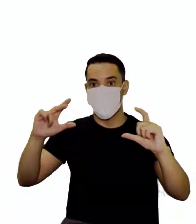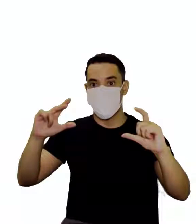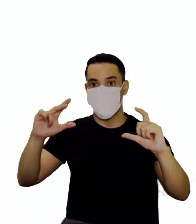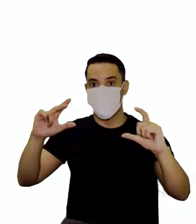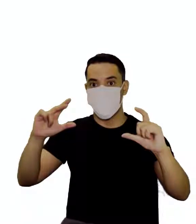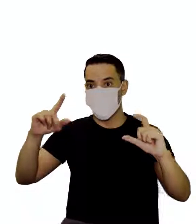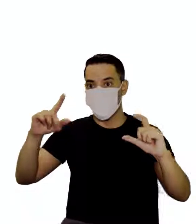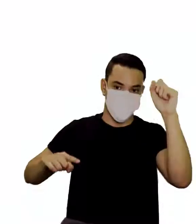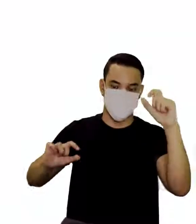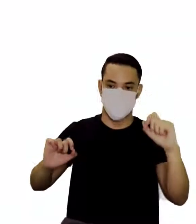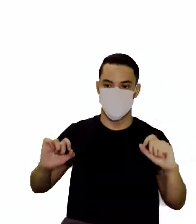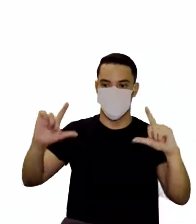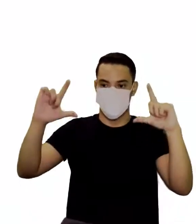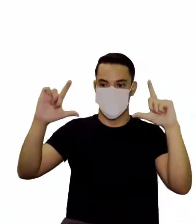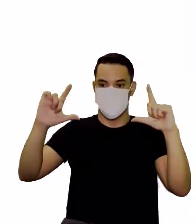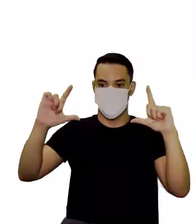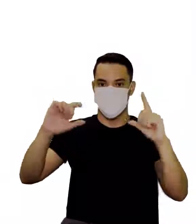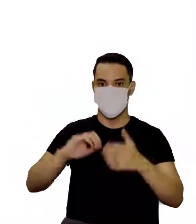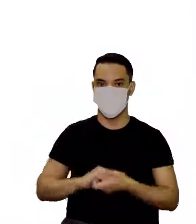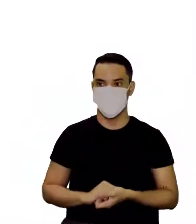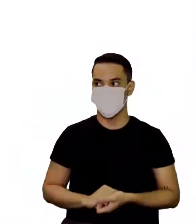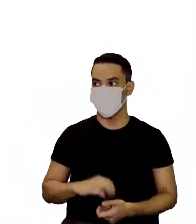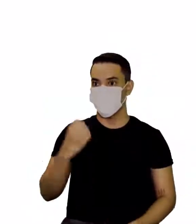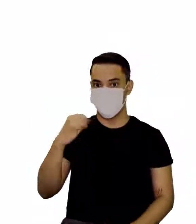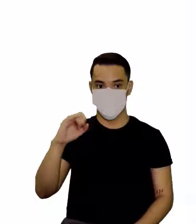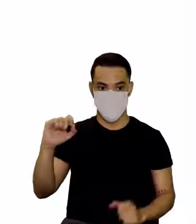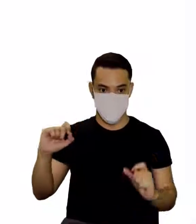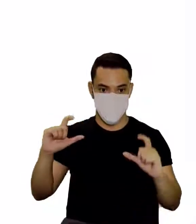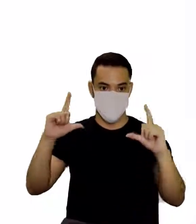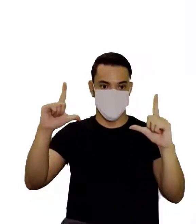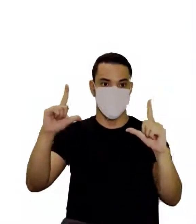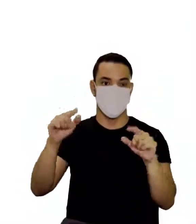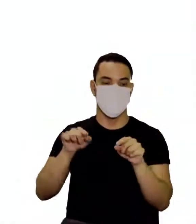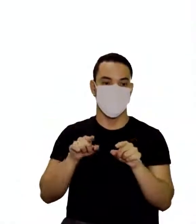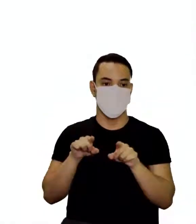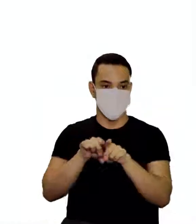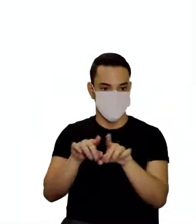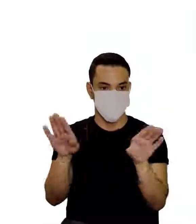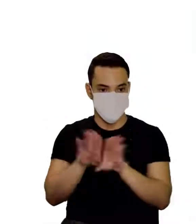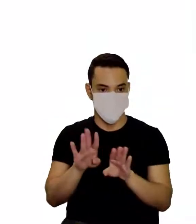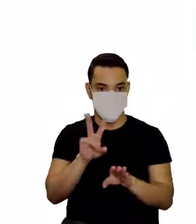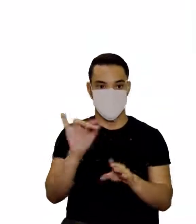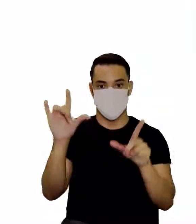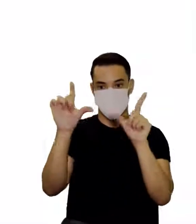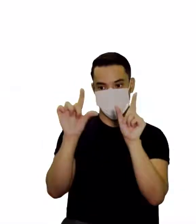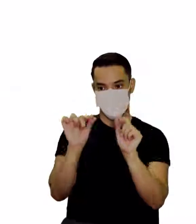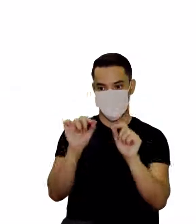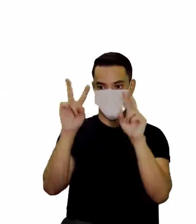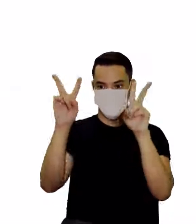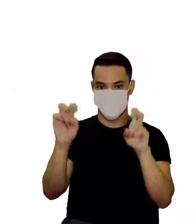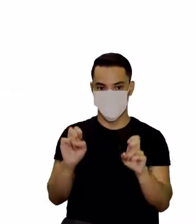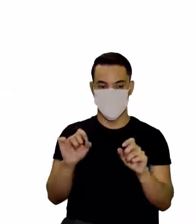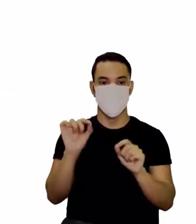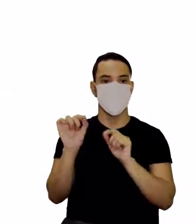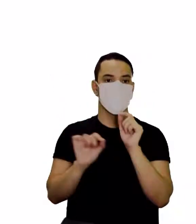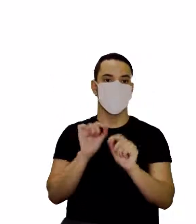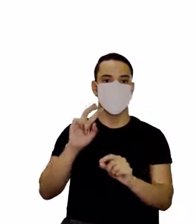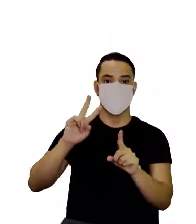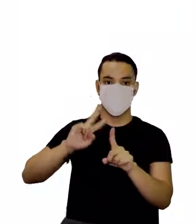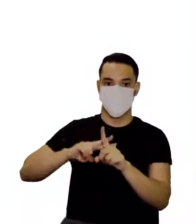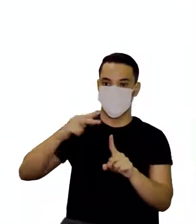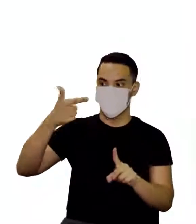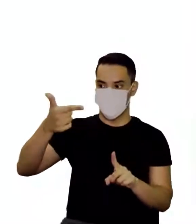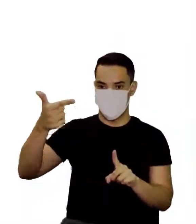cima. Se eu aumentar a distância, essa força vai diminuir em relação ao quadrado da